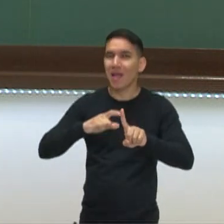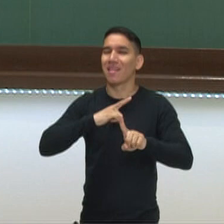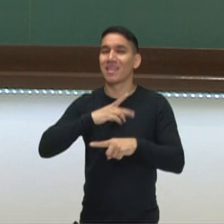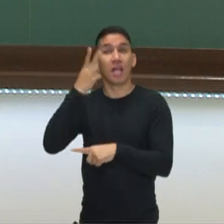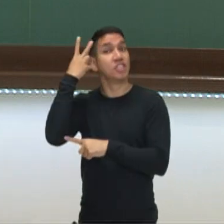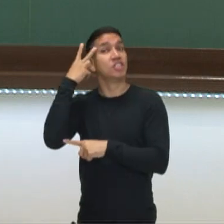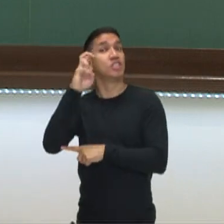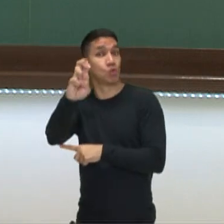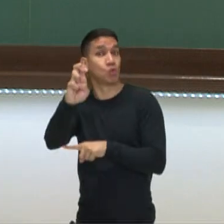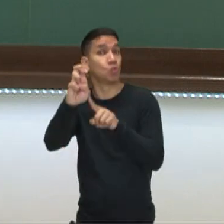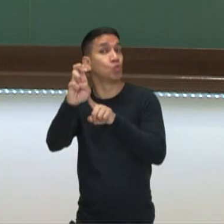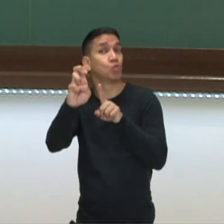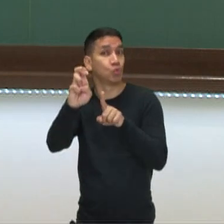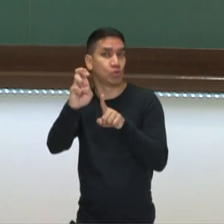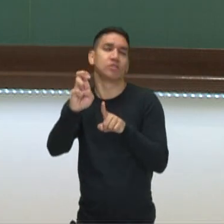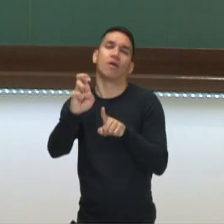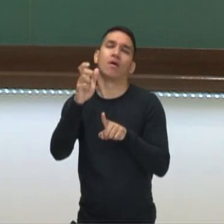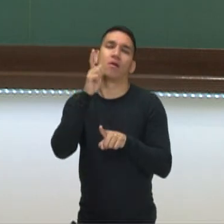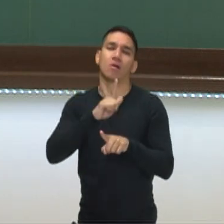que a mulher apresenta.